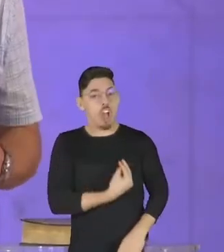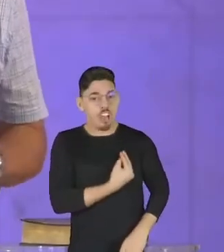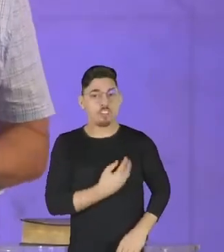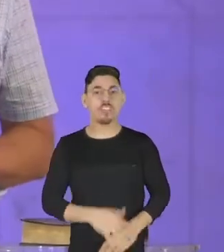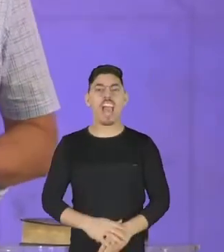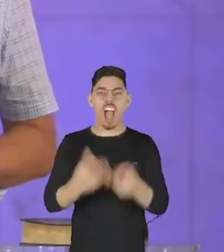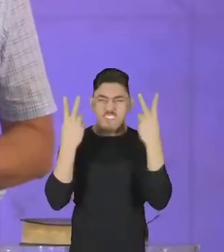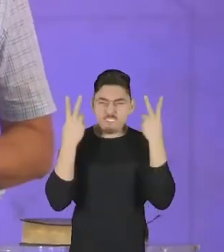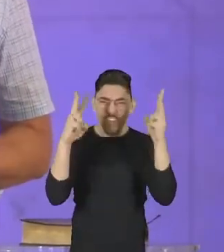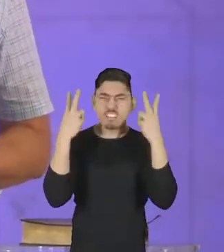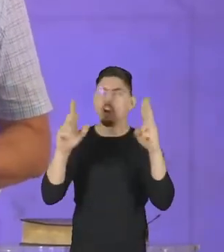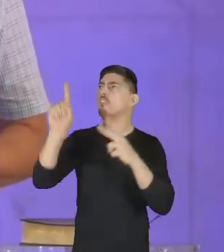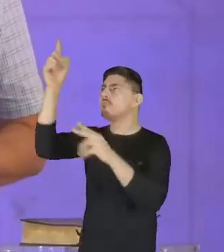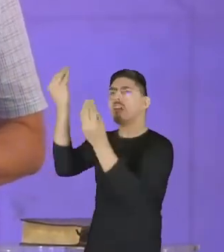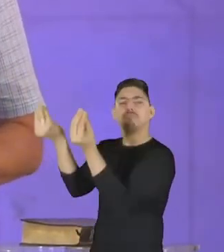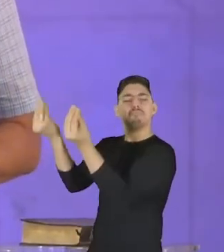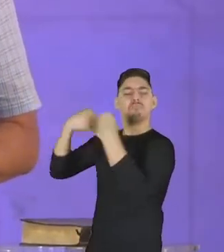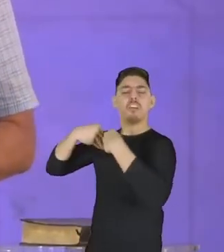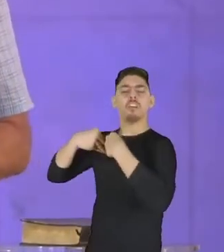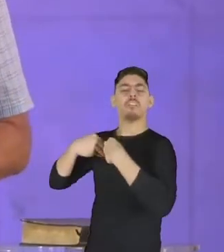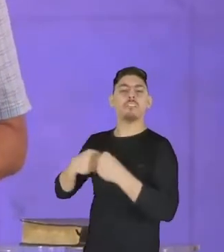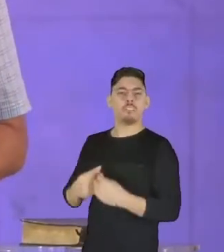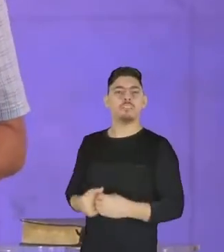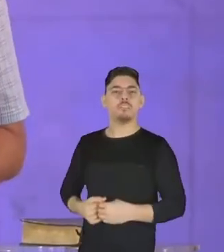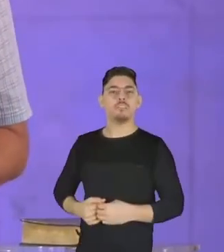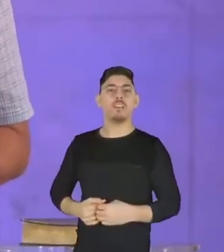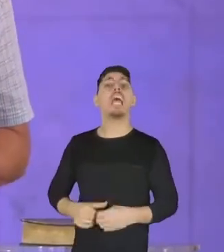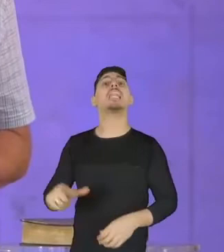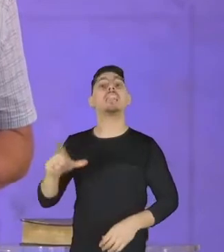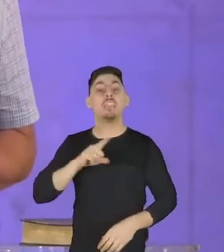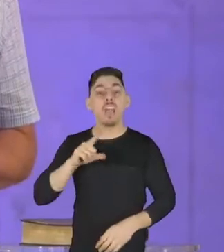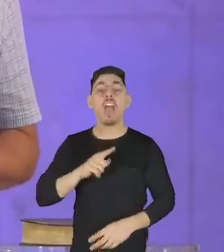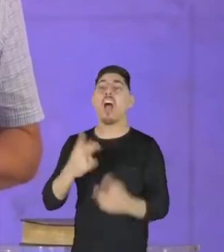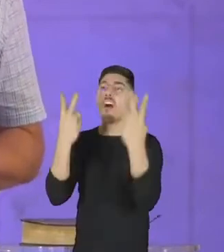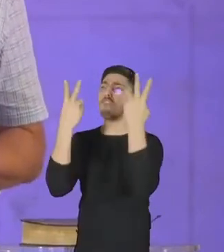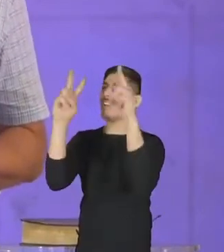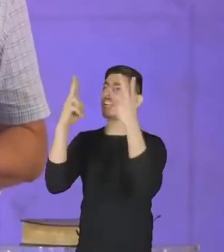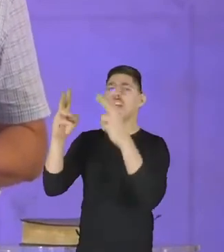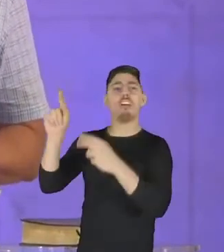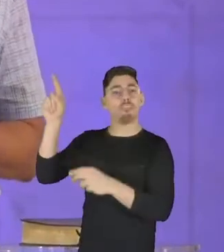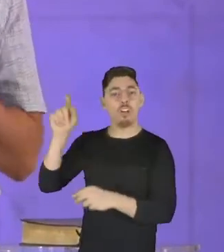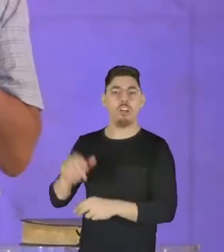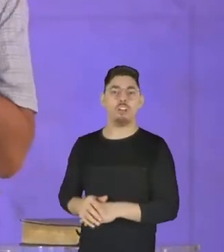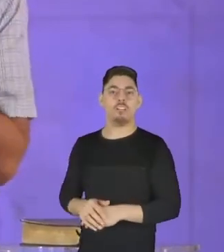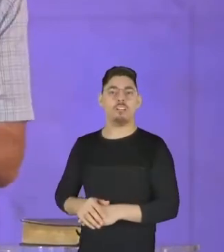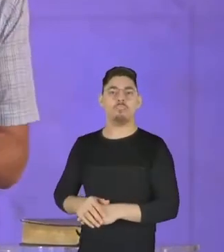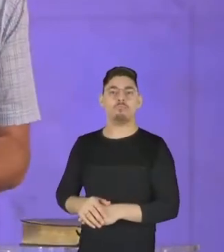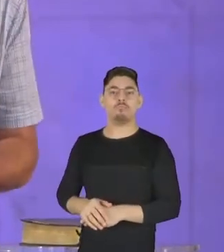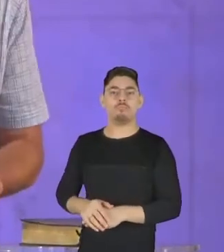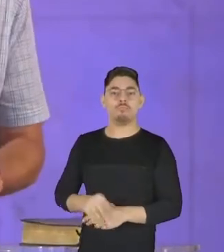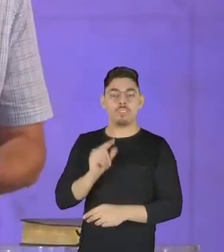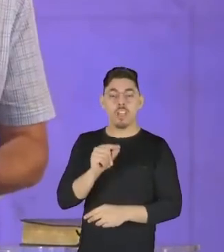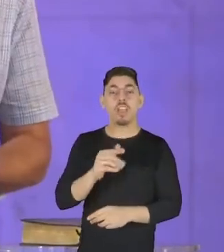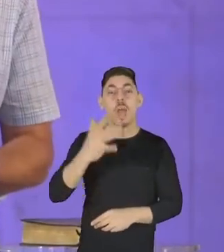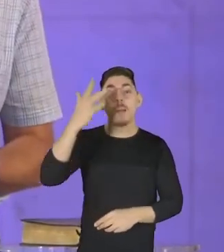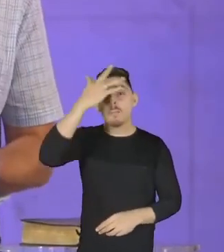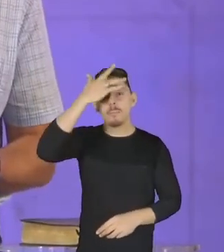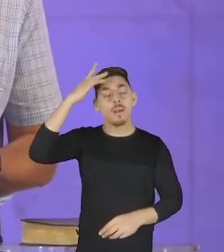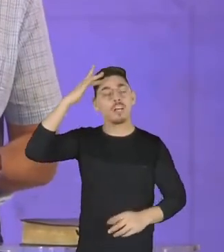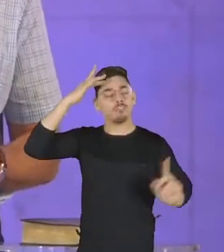vitória concedida. A vitória é daquele que anda com